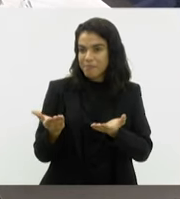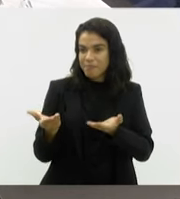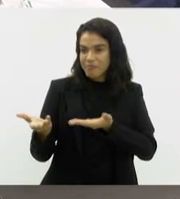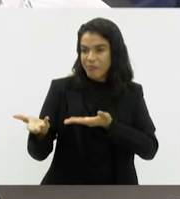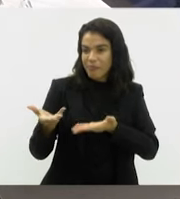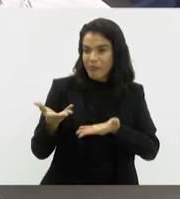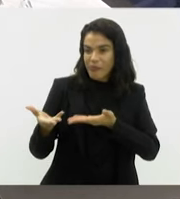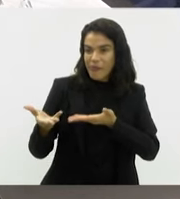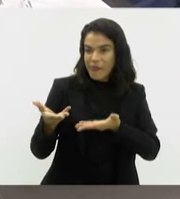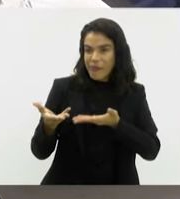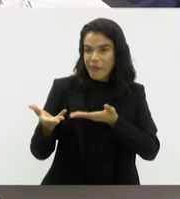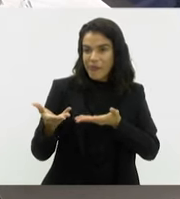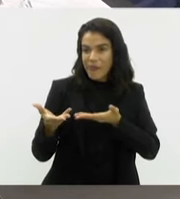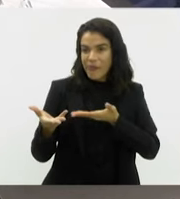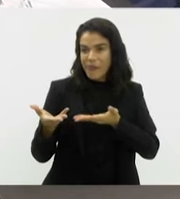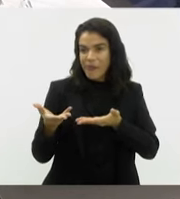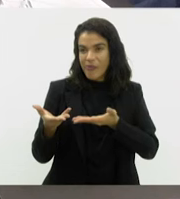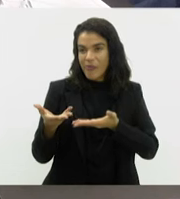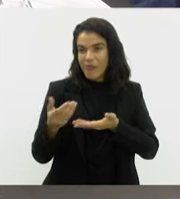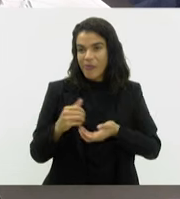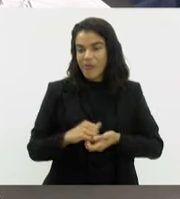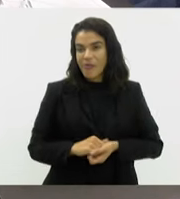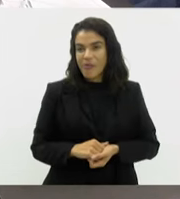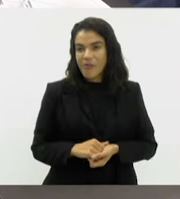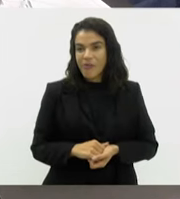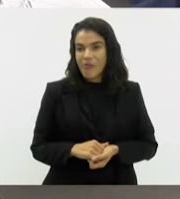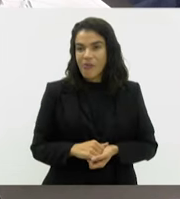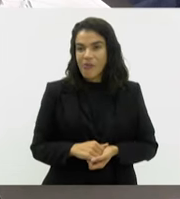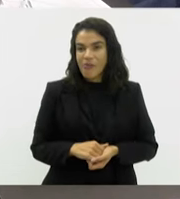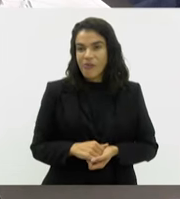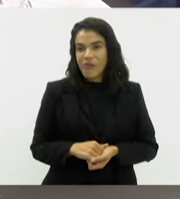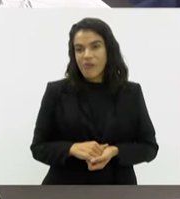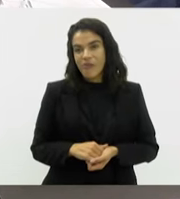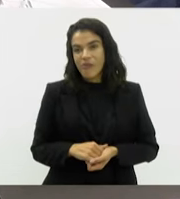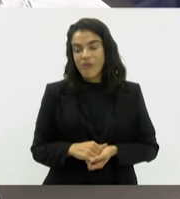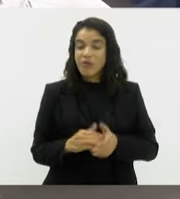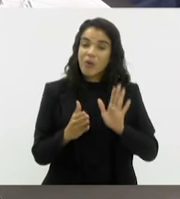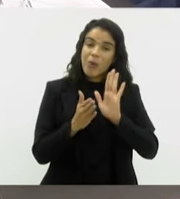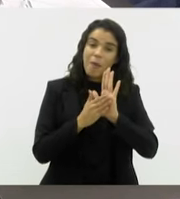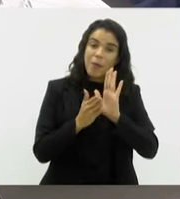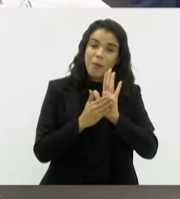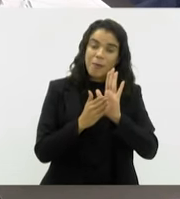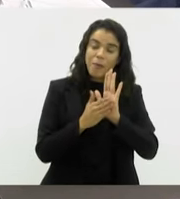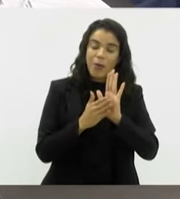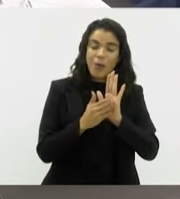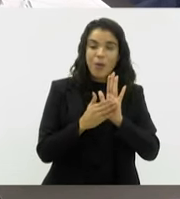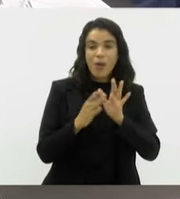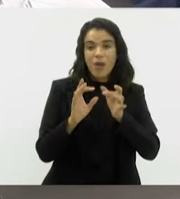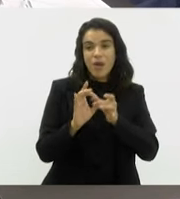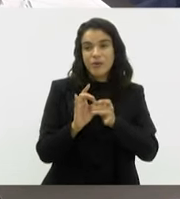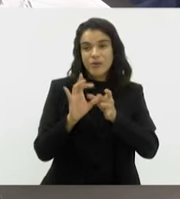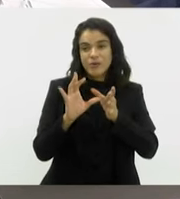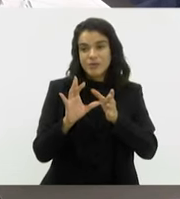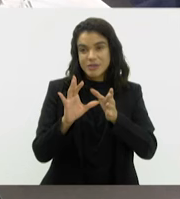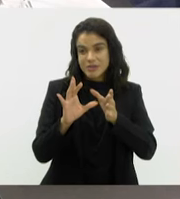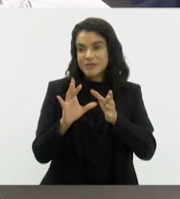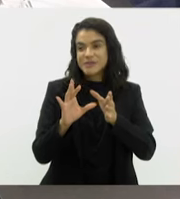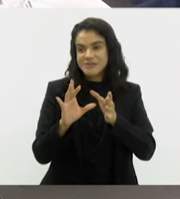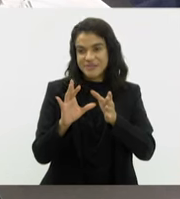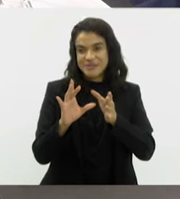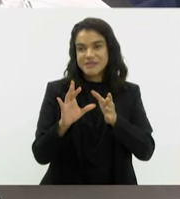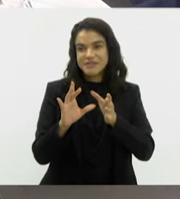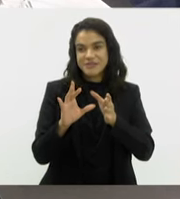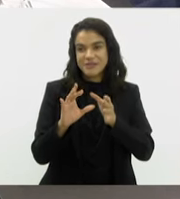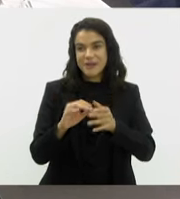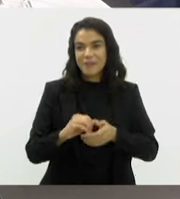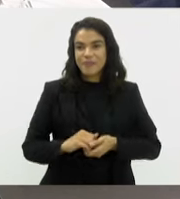A gente ainda está sob a égide da bonomia. Bom, da então, complacência. Eu proponho autorizativo. Semana que vem vai ser mais duro. Em vista do acordo, eu